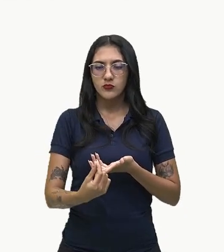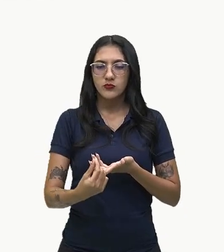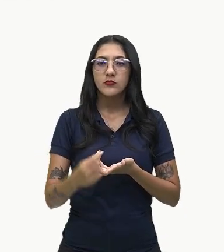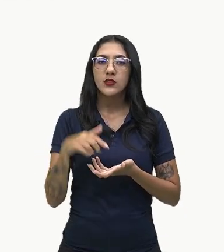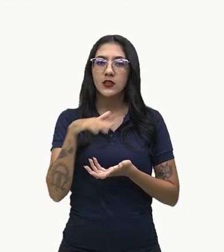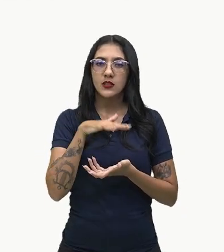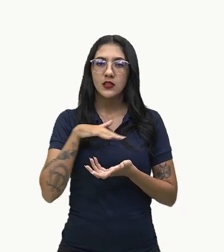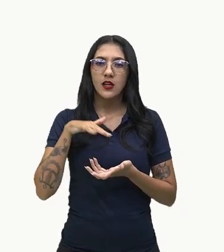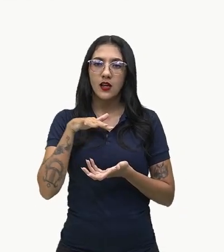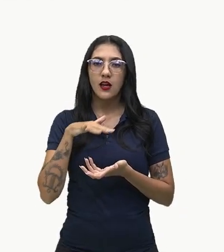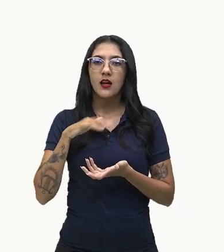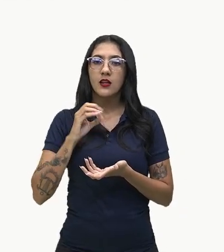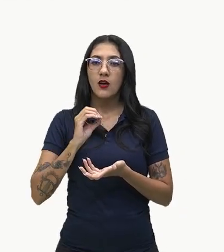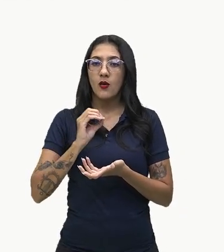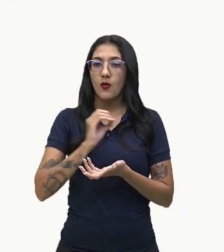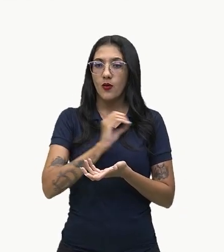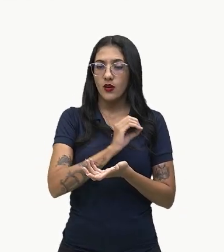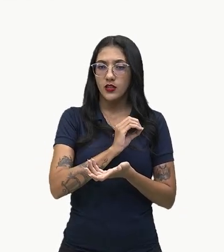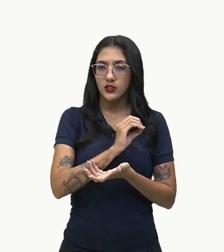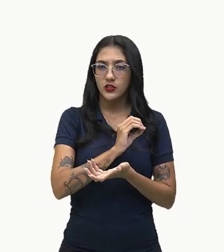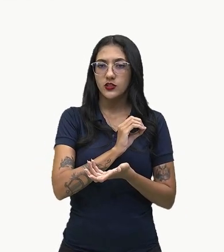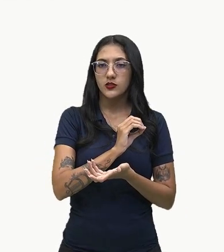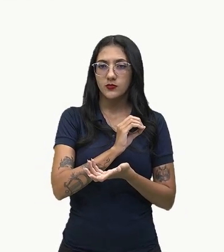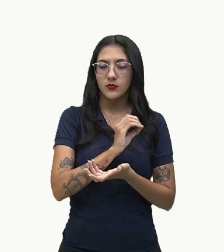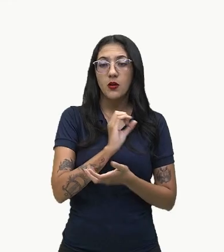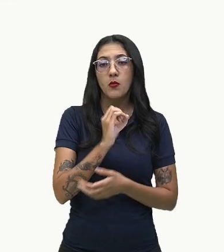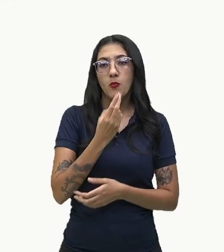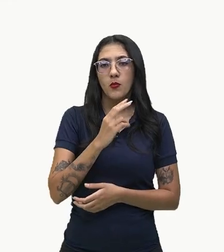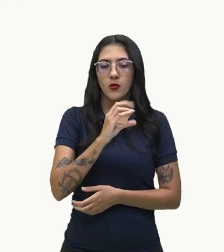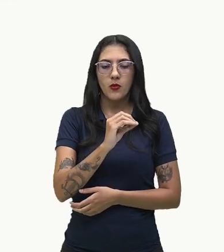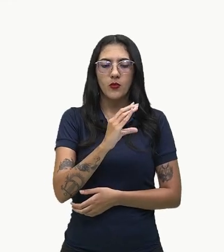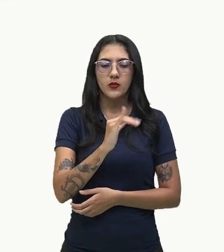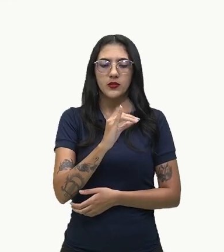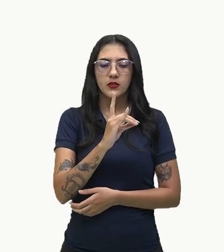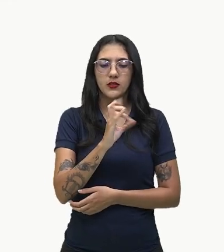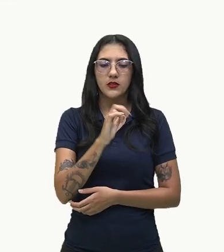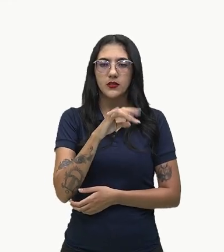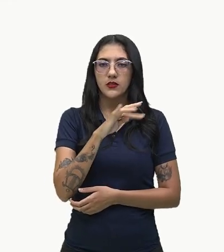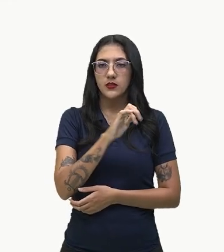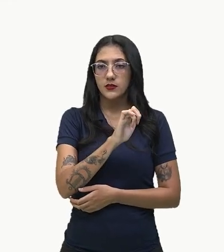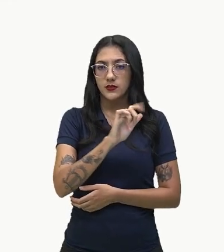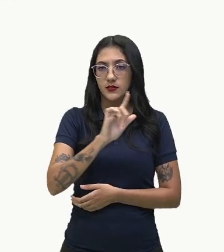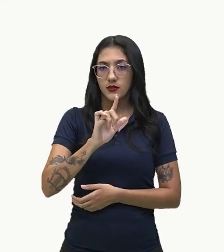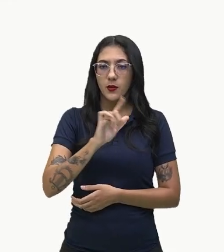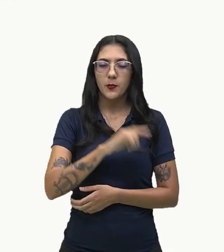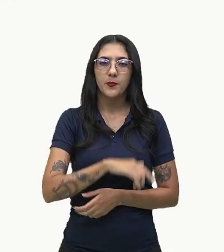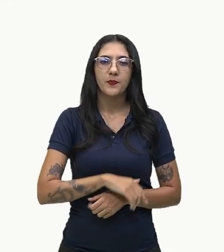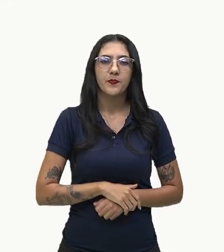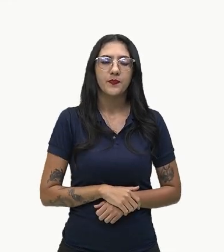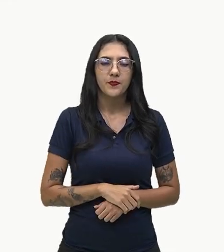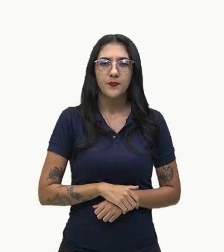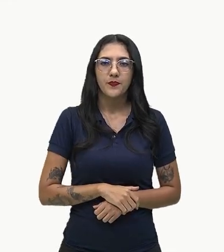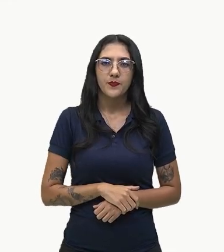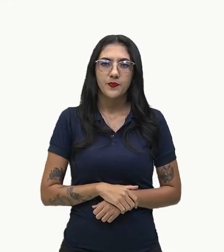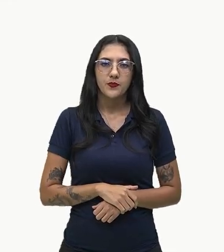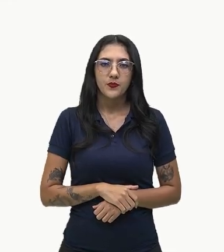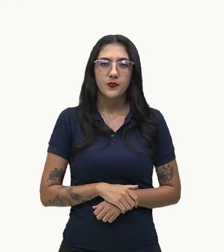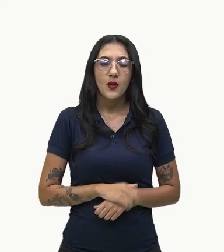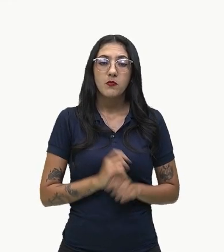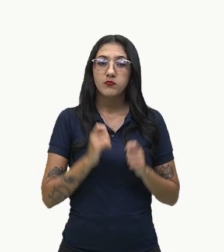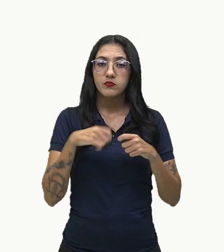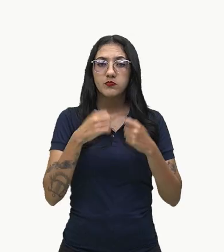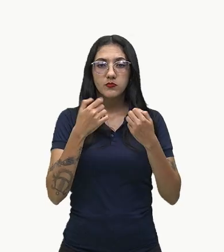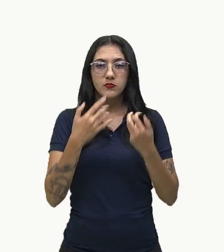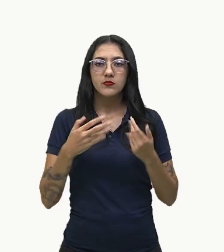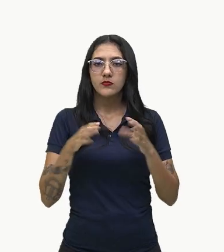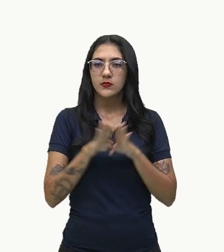no hemisfério oeste ou ocidental. Então, podemos dizer que o território